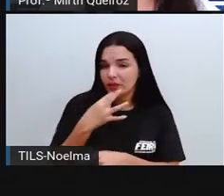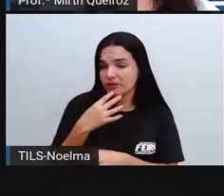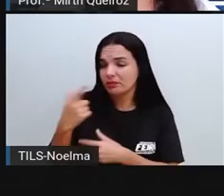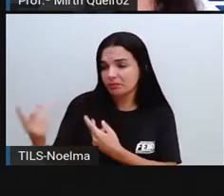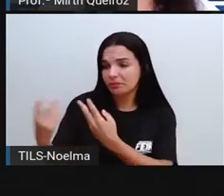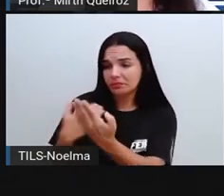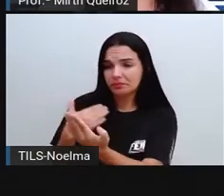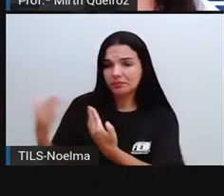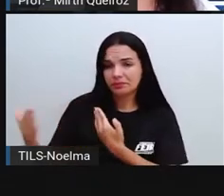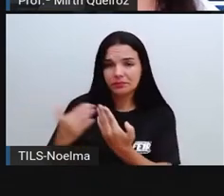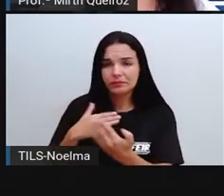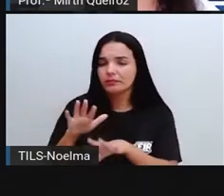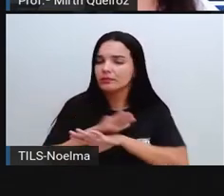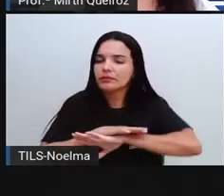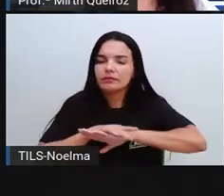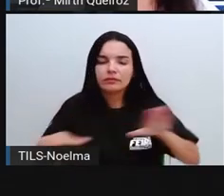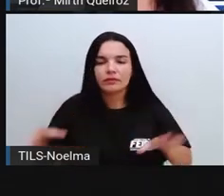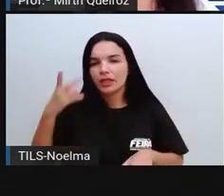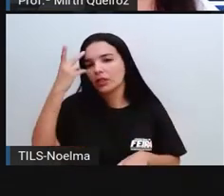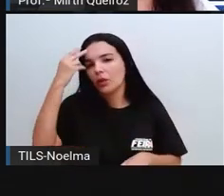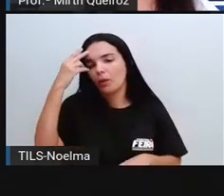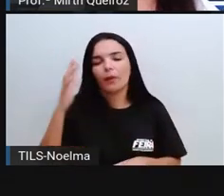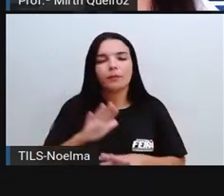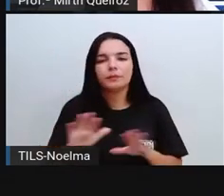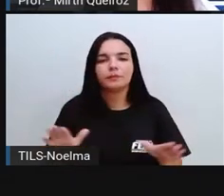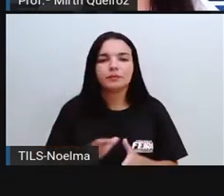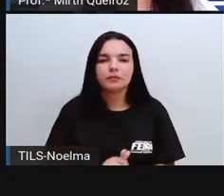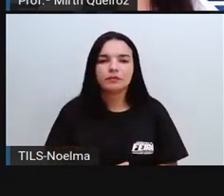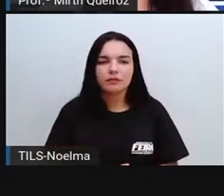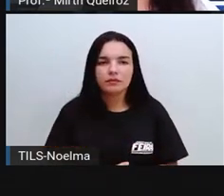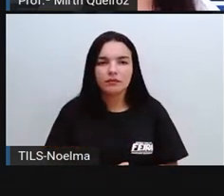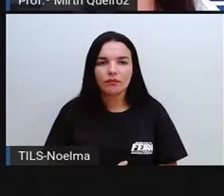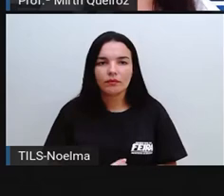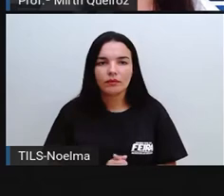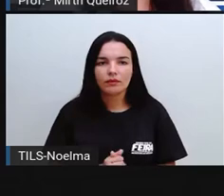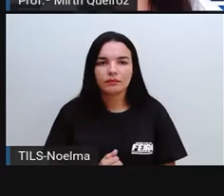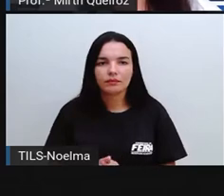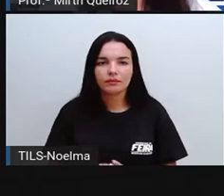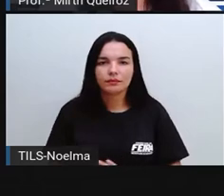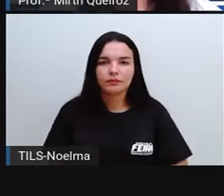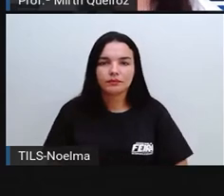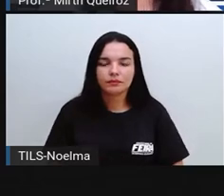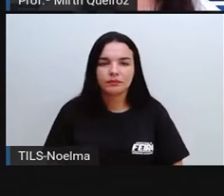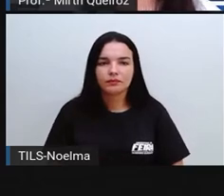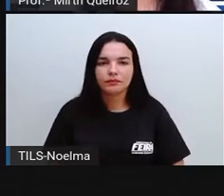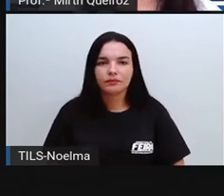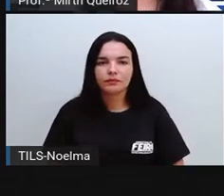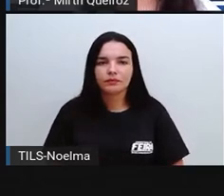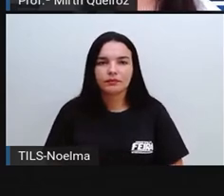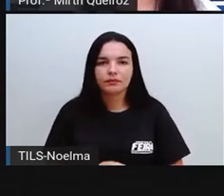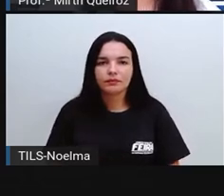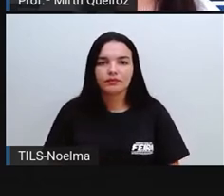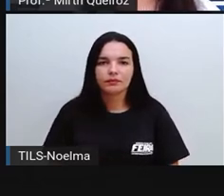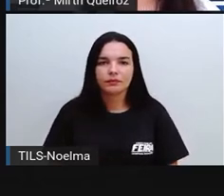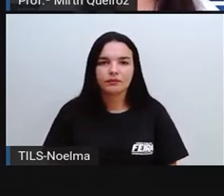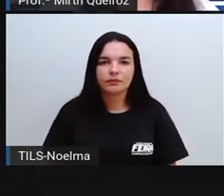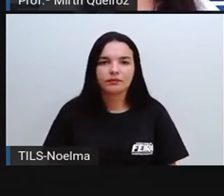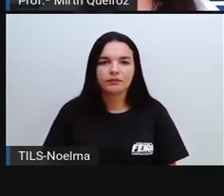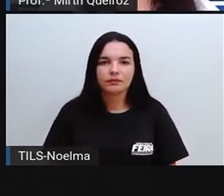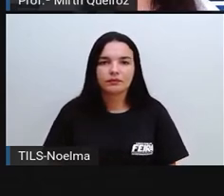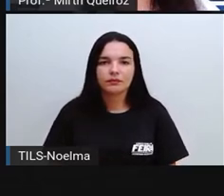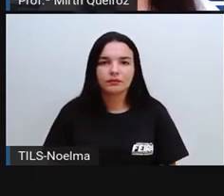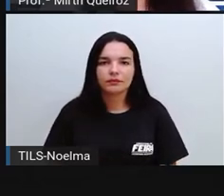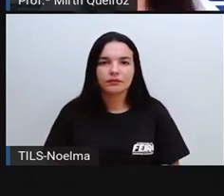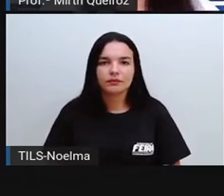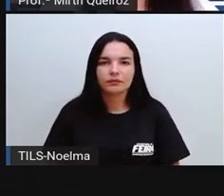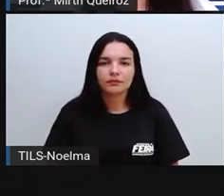na oralidade, né? Neste caso, o relato oral é na oralidade, a gente utiliza uma linguagem